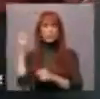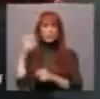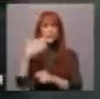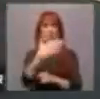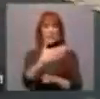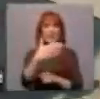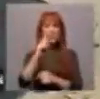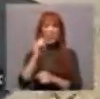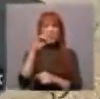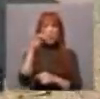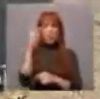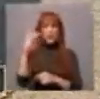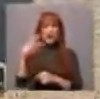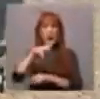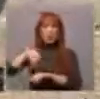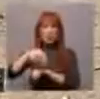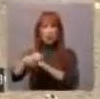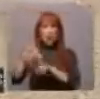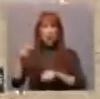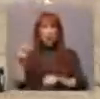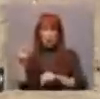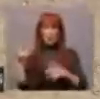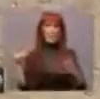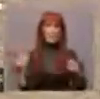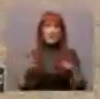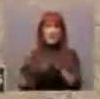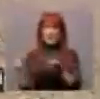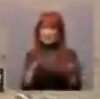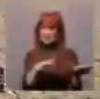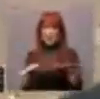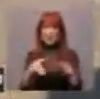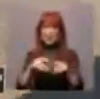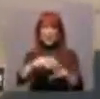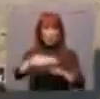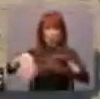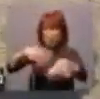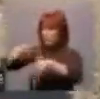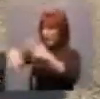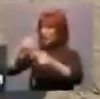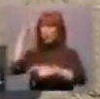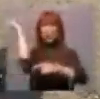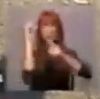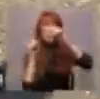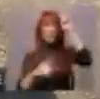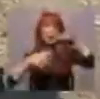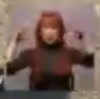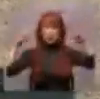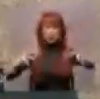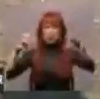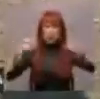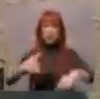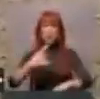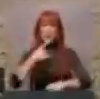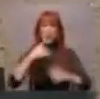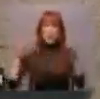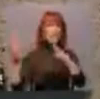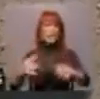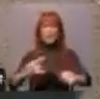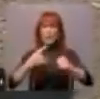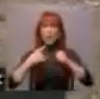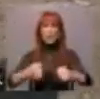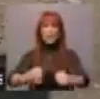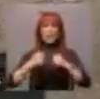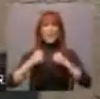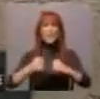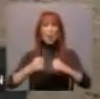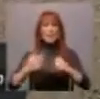104 km por hora, ou seja, andou por aqui no meio de trovoada, de chuva intensa, vento muito intenso,